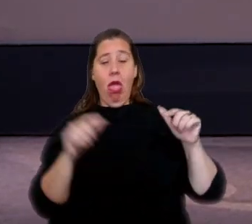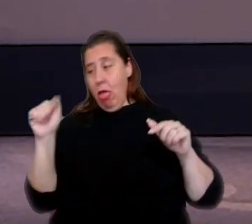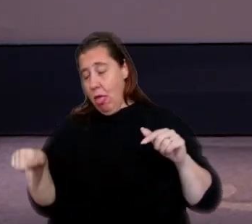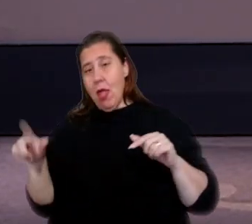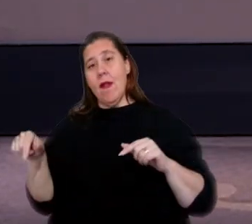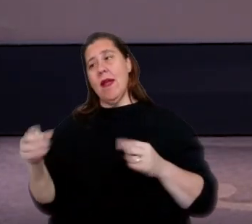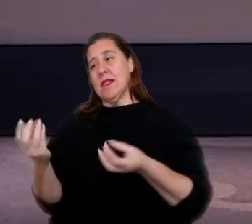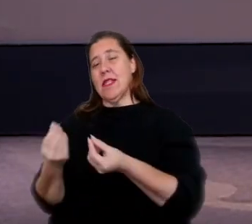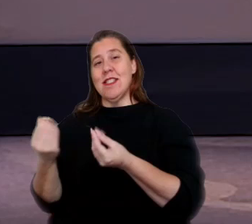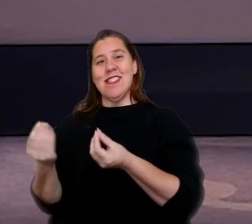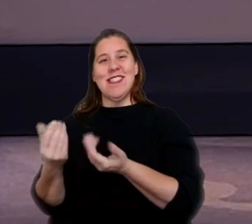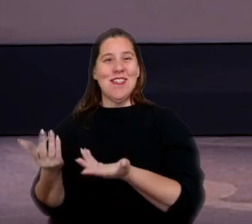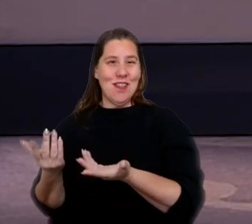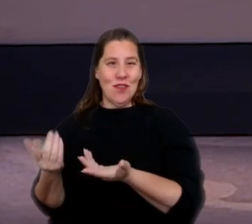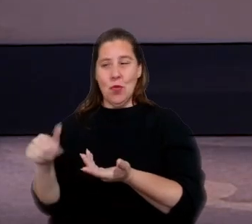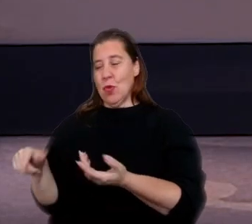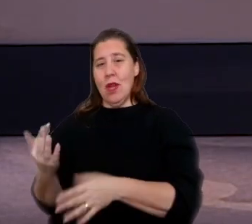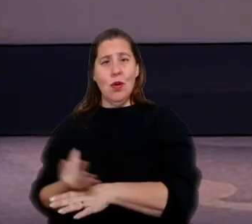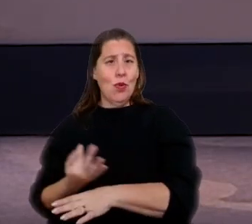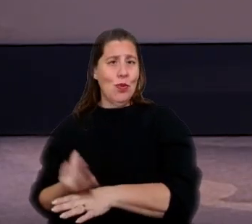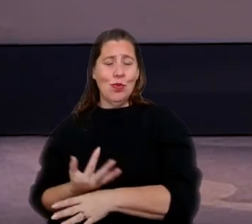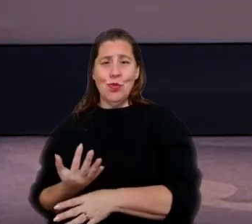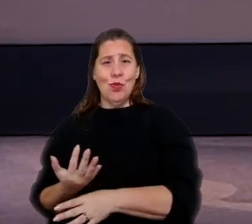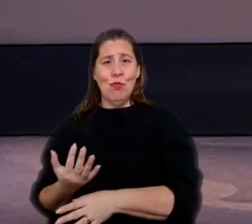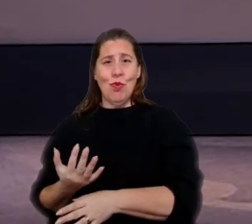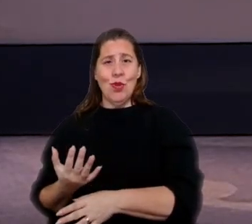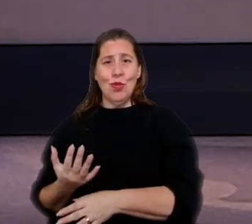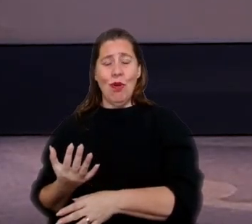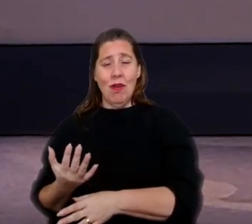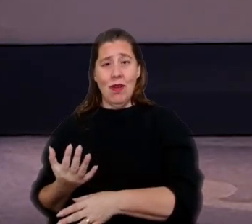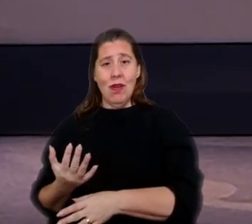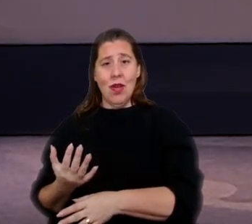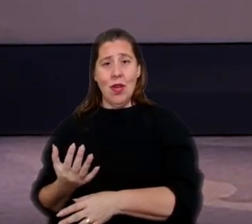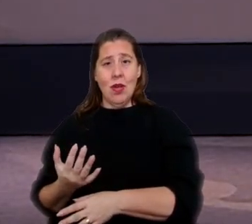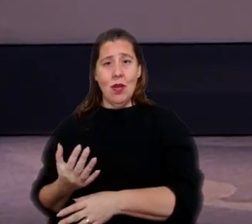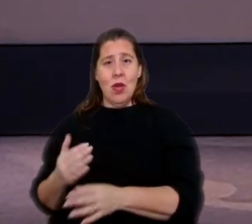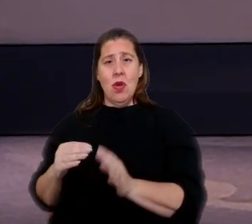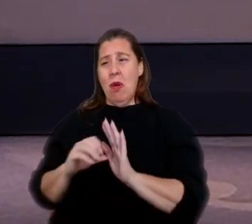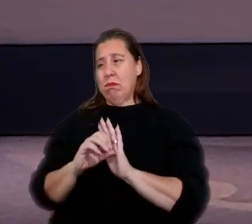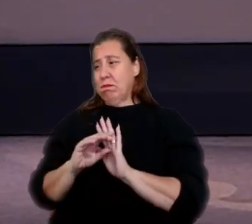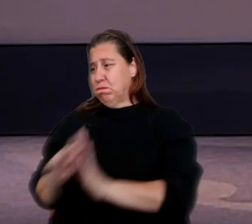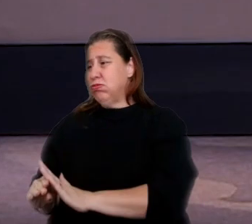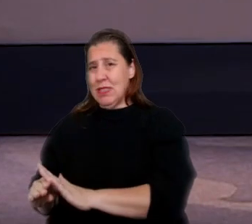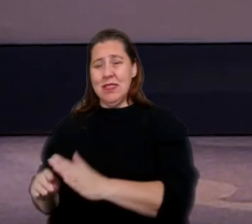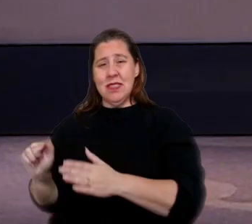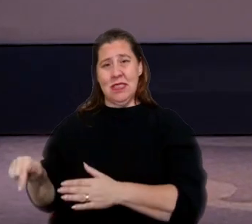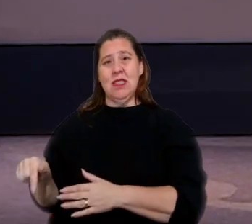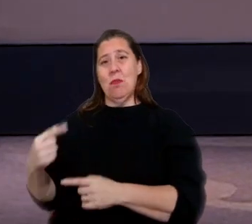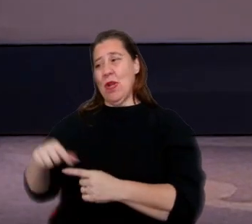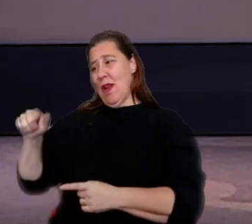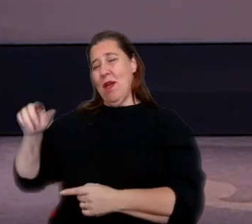Remy deveria ser uma pessoa extremamente sensível, porque ele não resistiu a uma pressão social que, com todo o respeito,